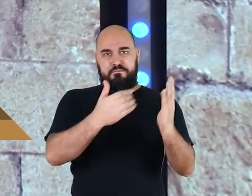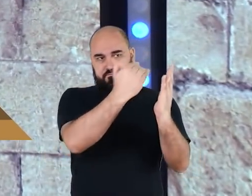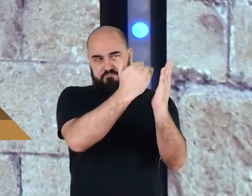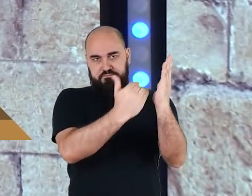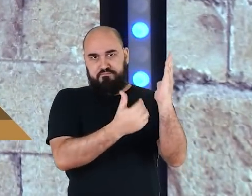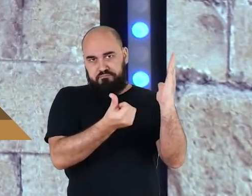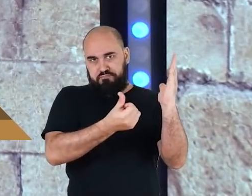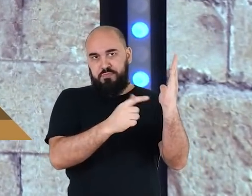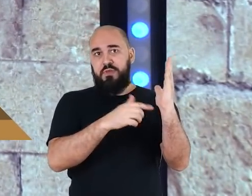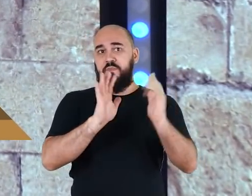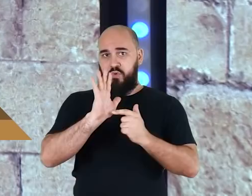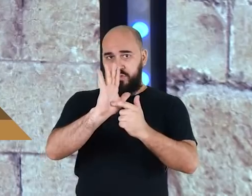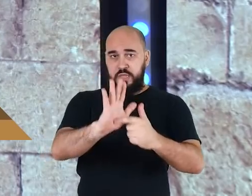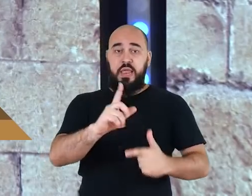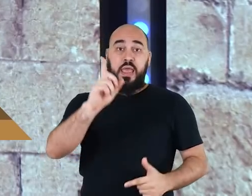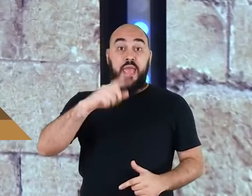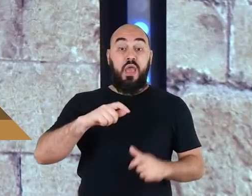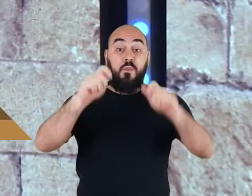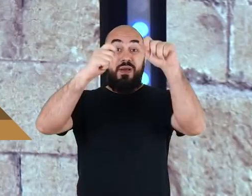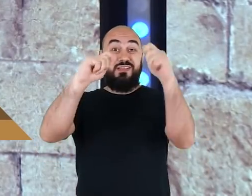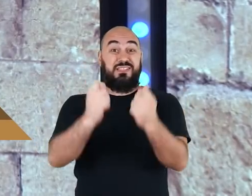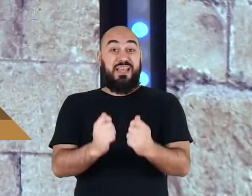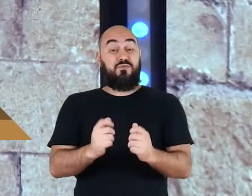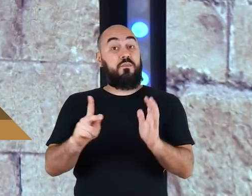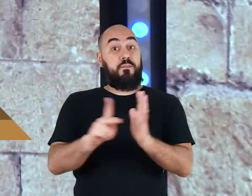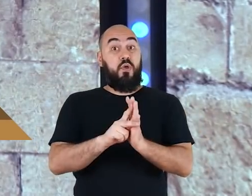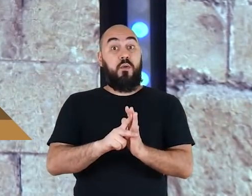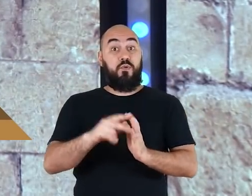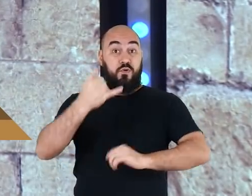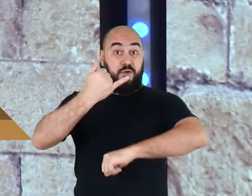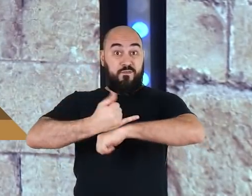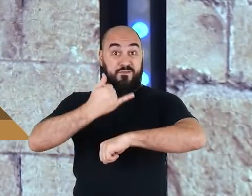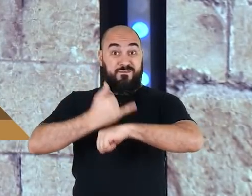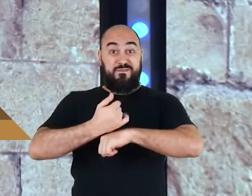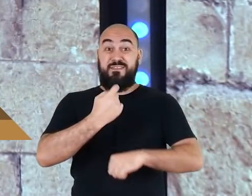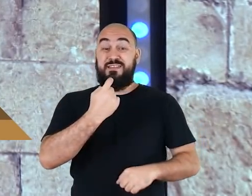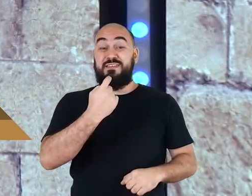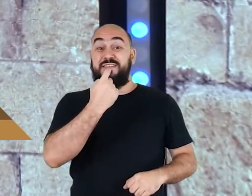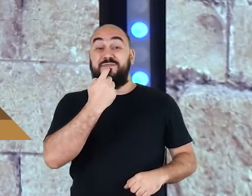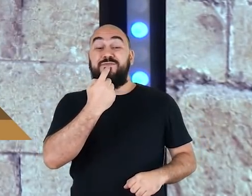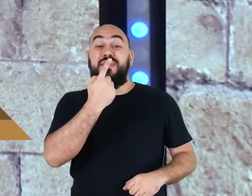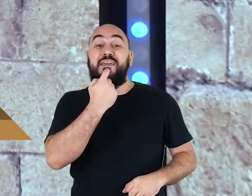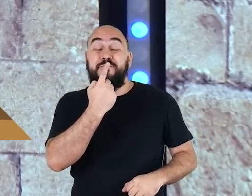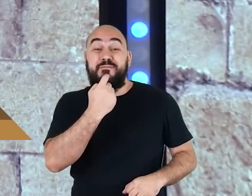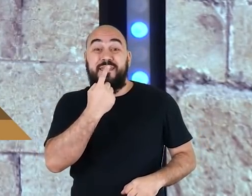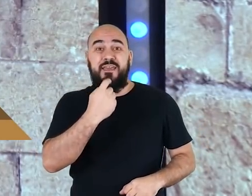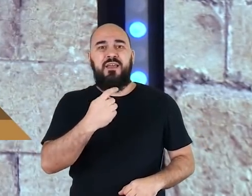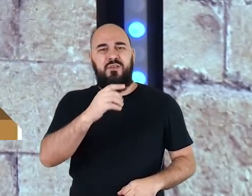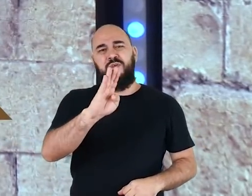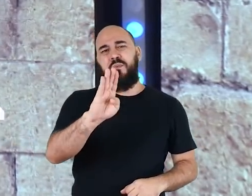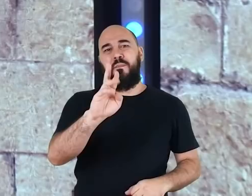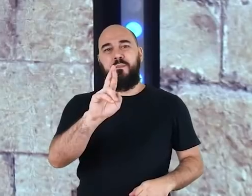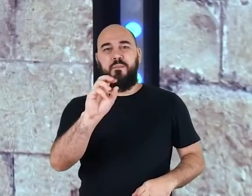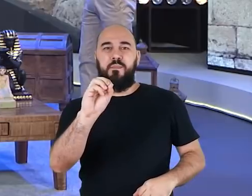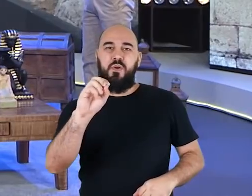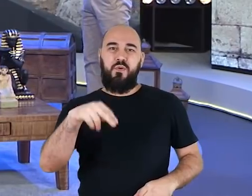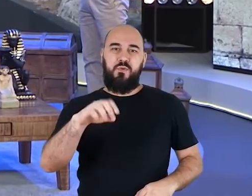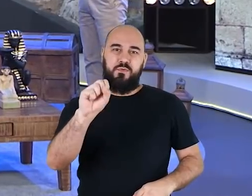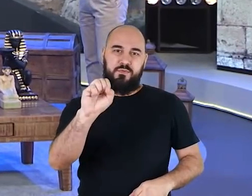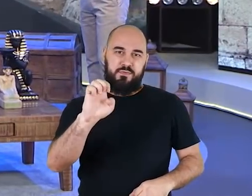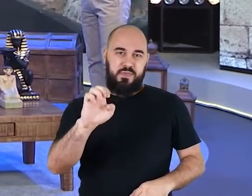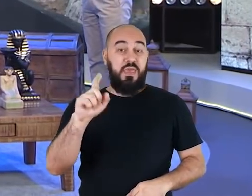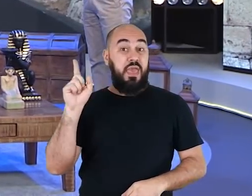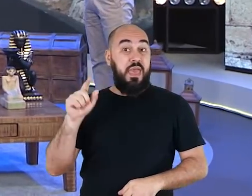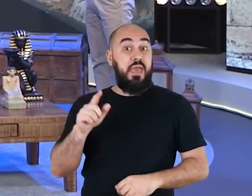antigo é uma estátua de bronze do deus Hélios, o deus Sol. Vou mostrar para vocês como ela seria.